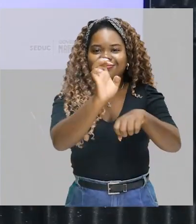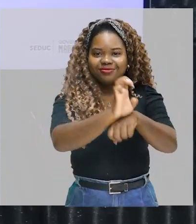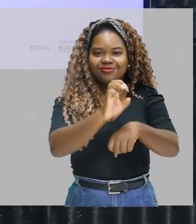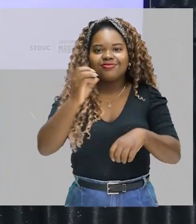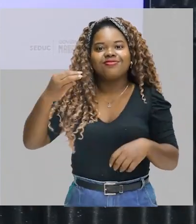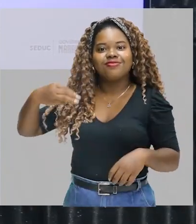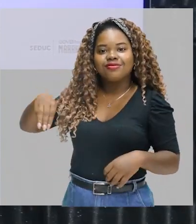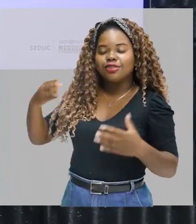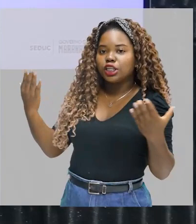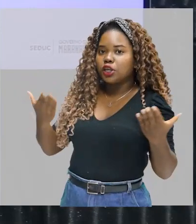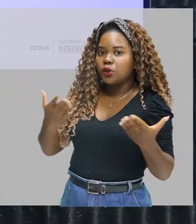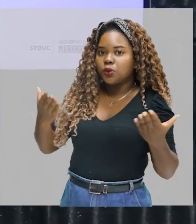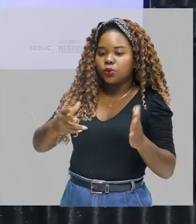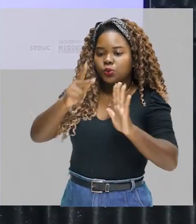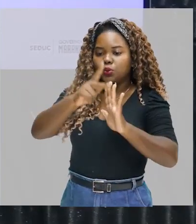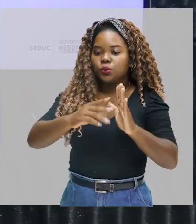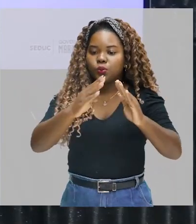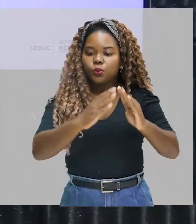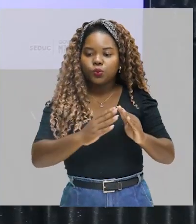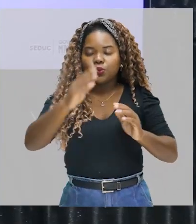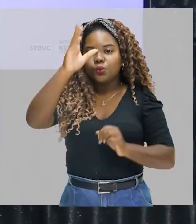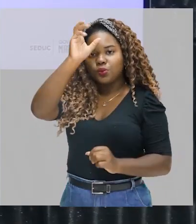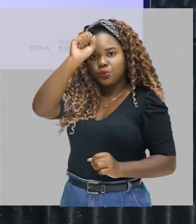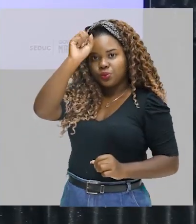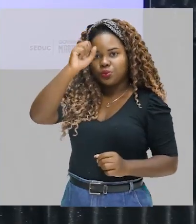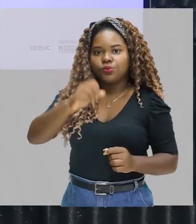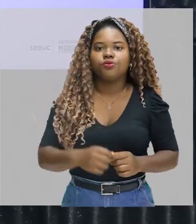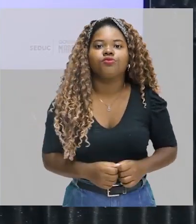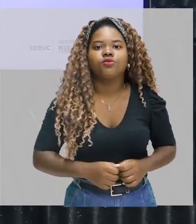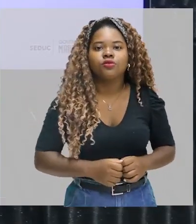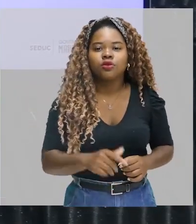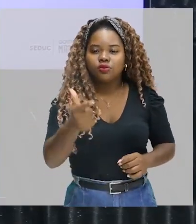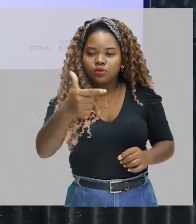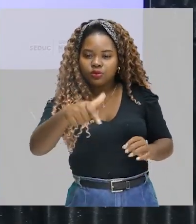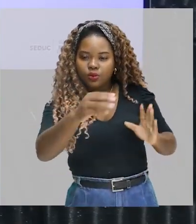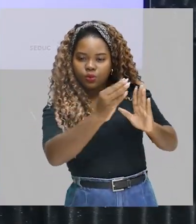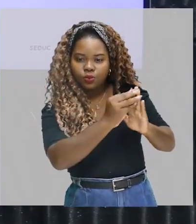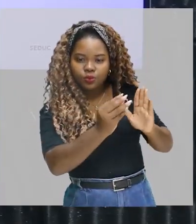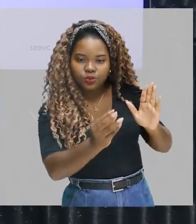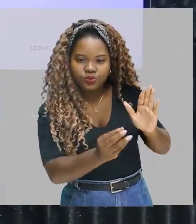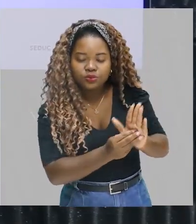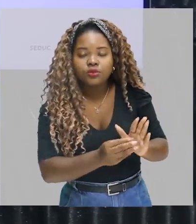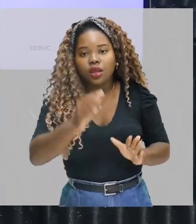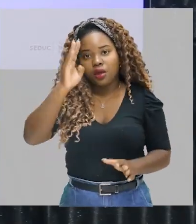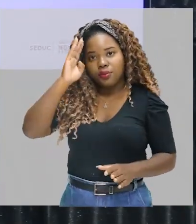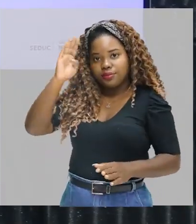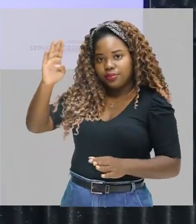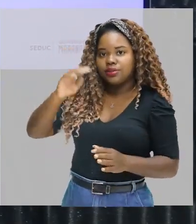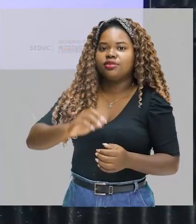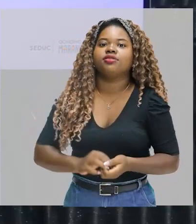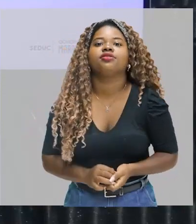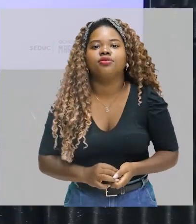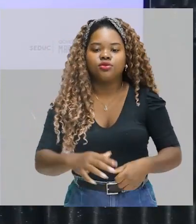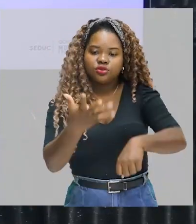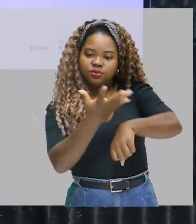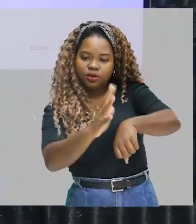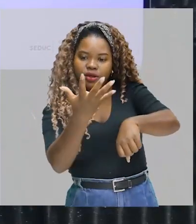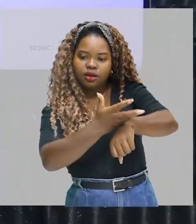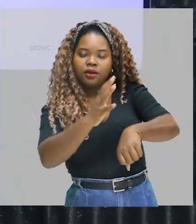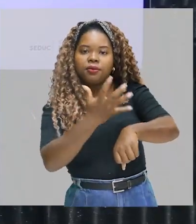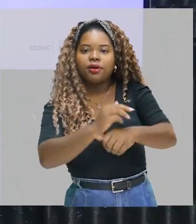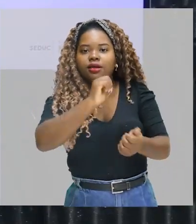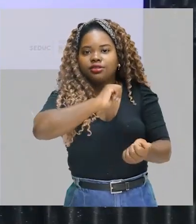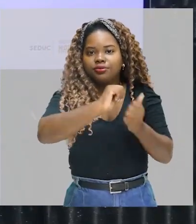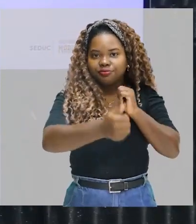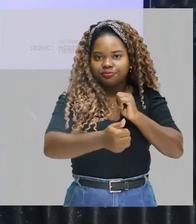hoje, do nosso projeto Fique em Casa Aprendendo, nós iremos dar continuidade aos princípios do treinamento esportivo.